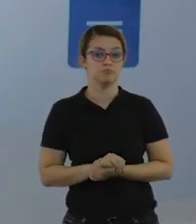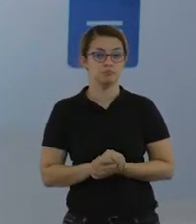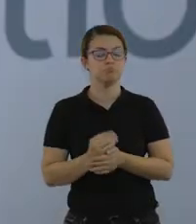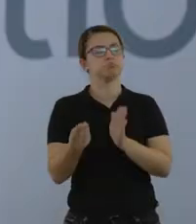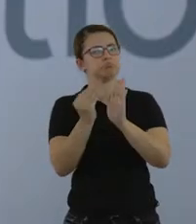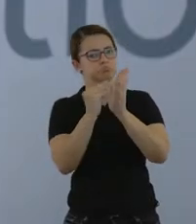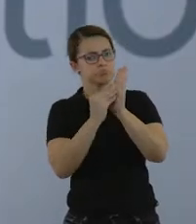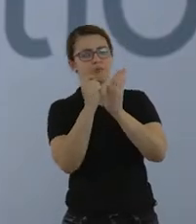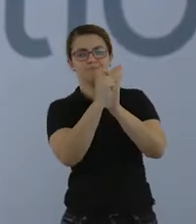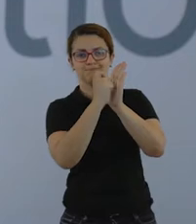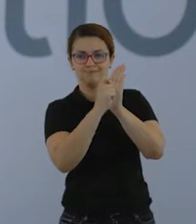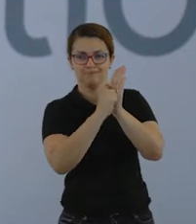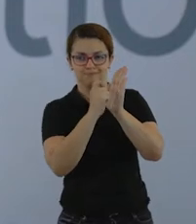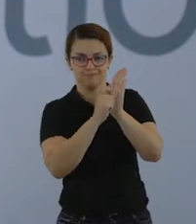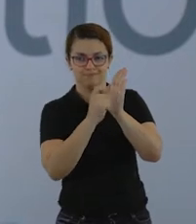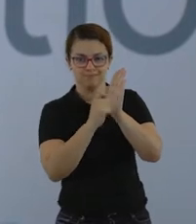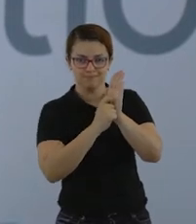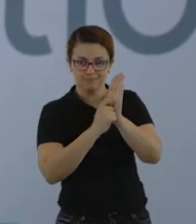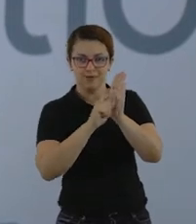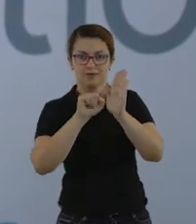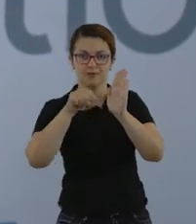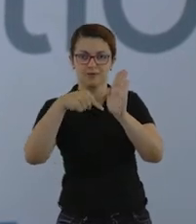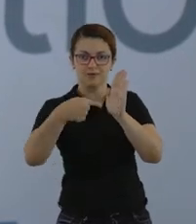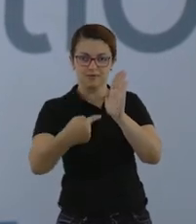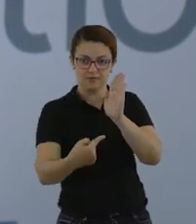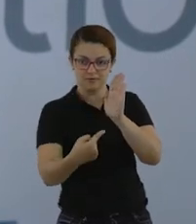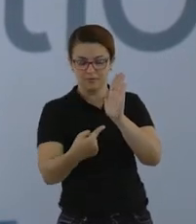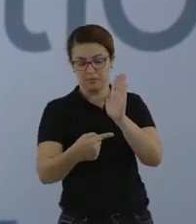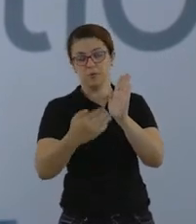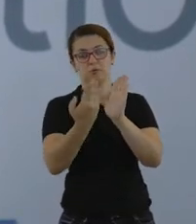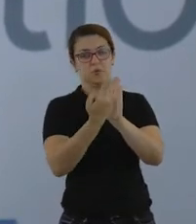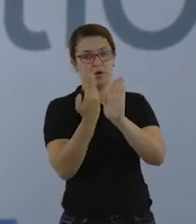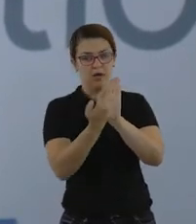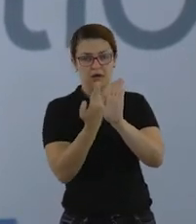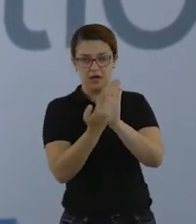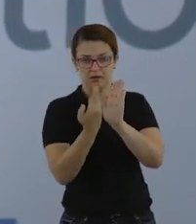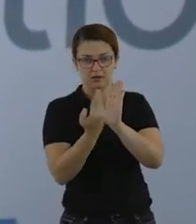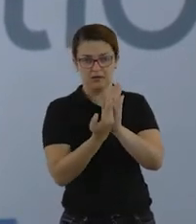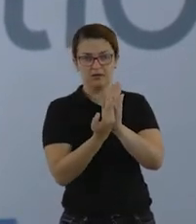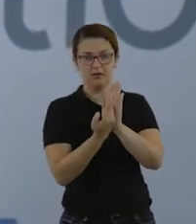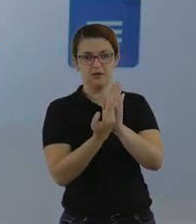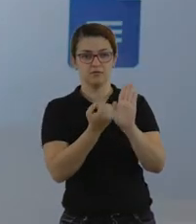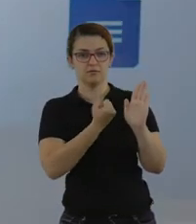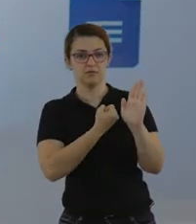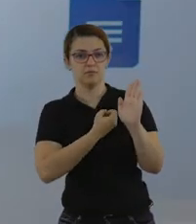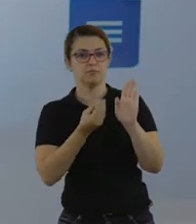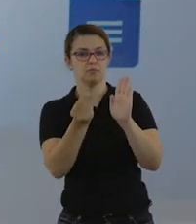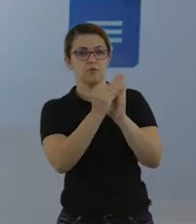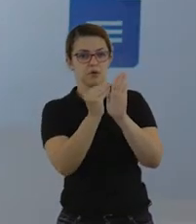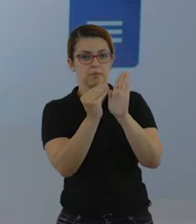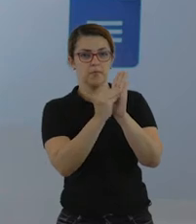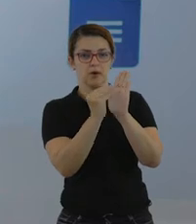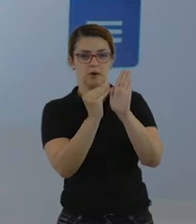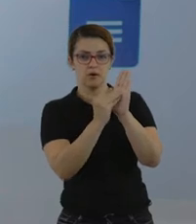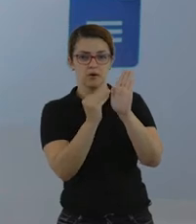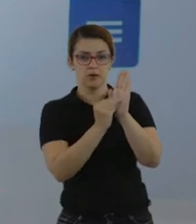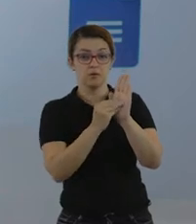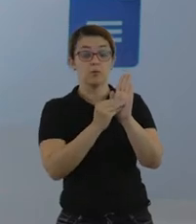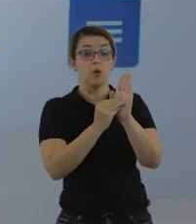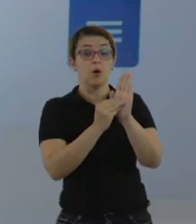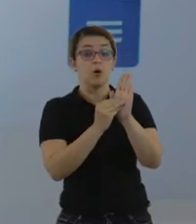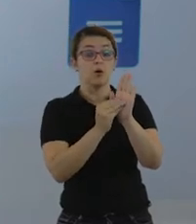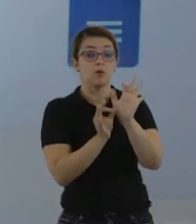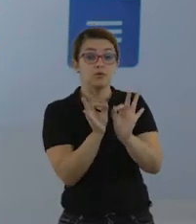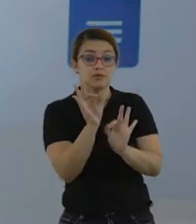isso, vocês vão pegar uma régua e registrar ainda no caderno esses números que aparecem lá,